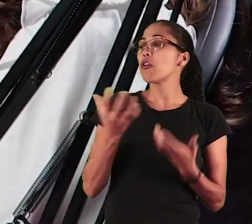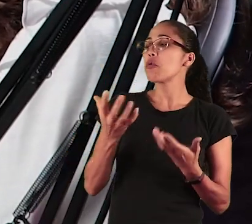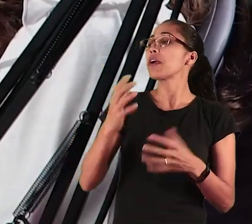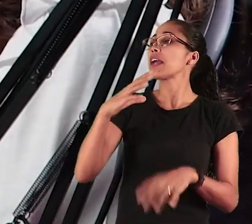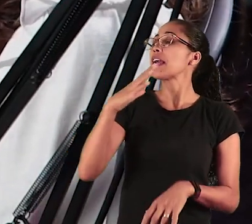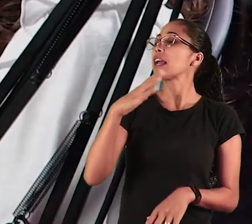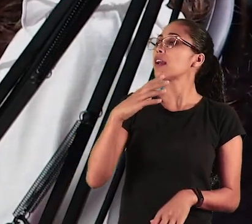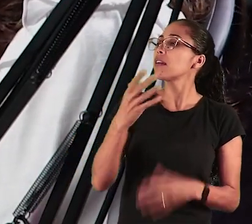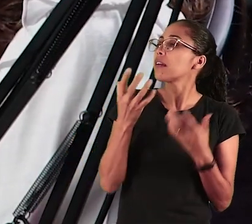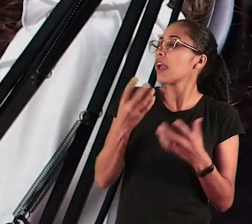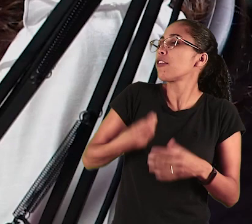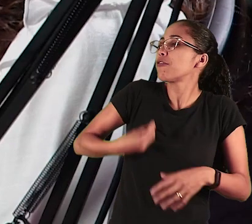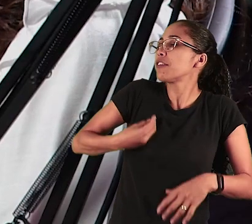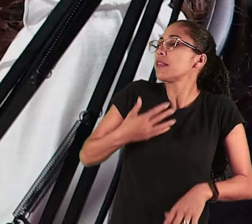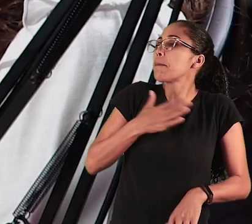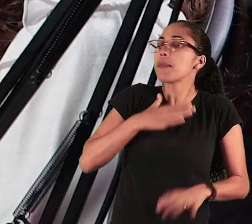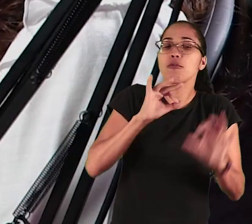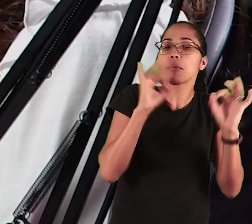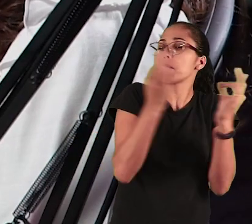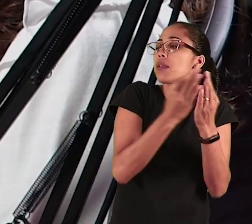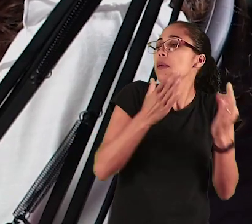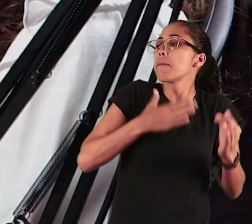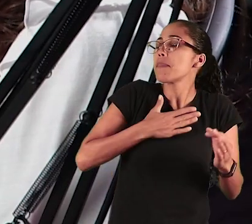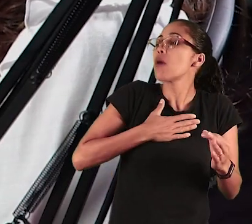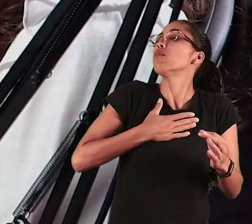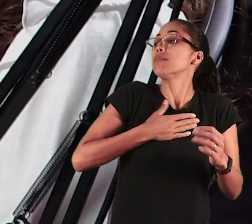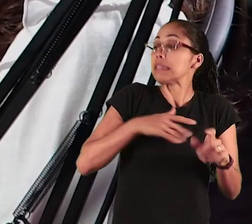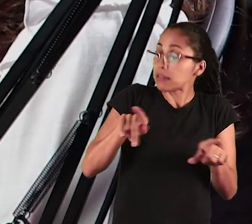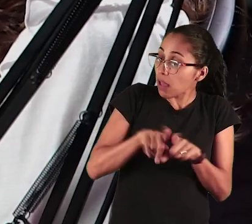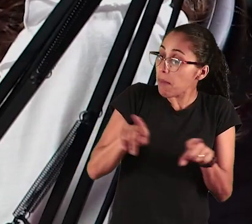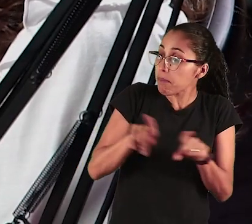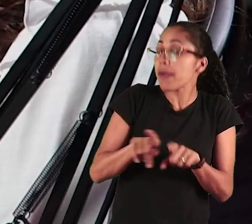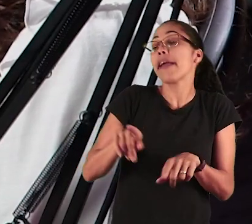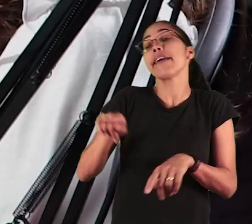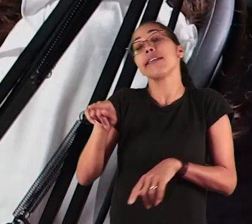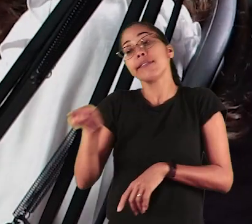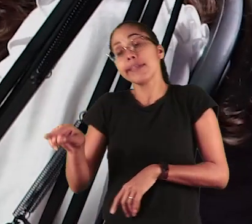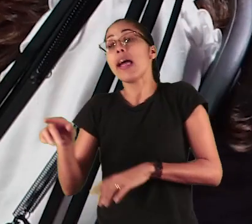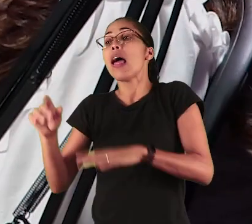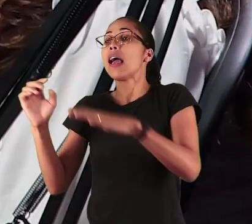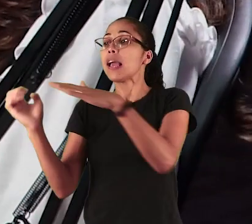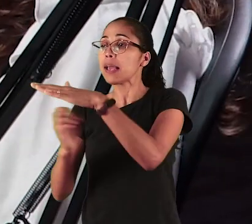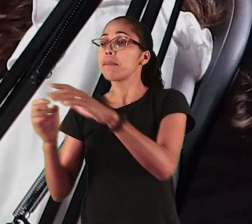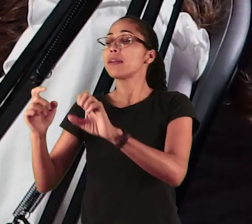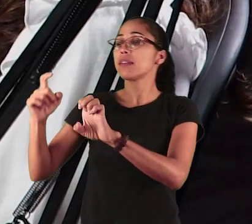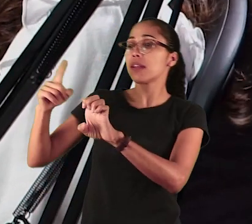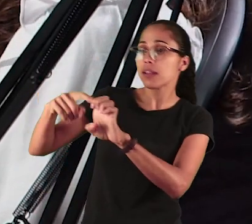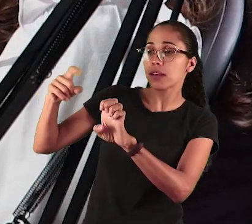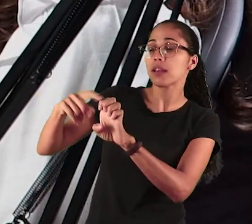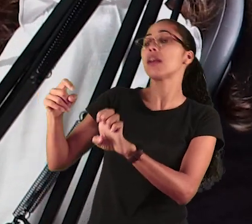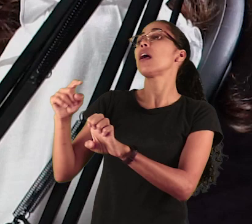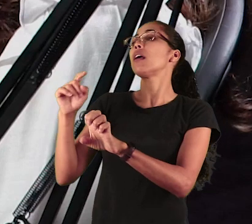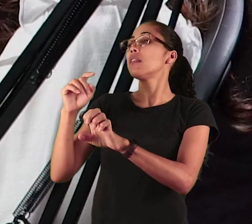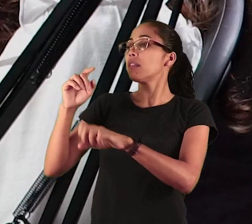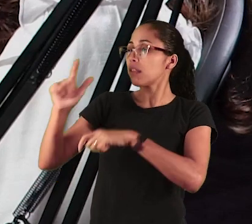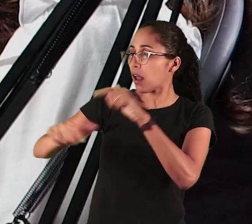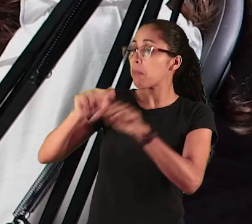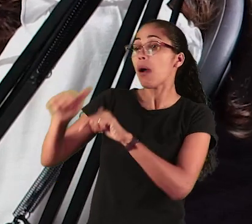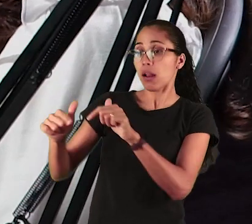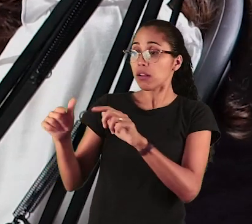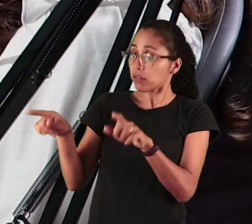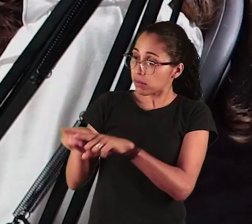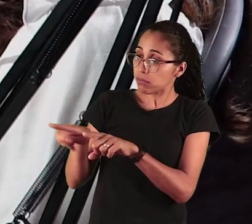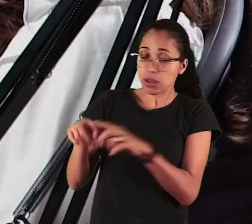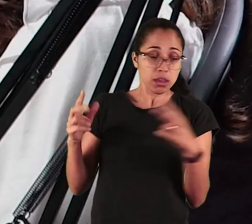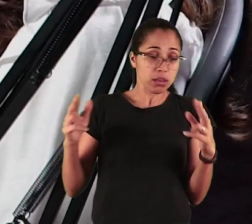também então você você conseguir estar no ambiente acho que isso para mim foi foi fundamental na decisão